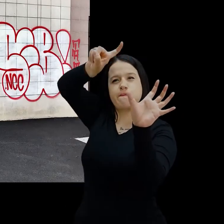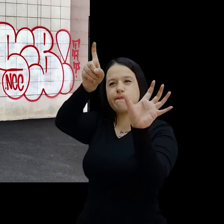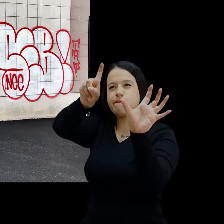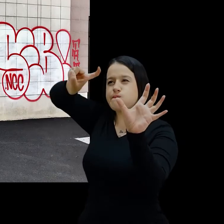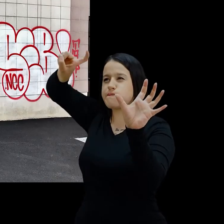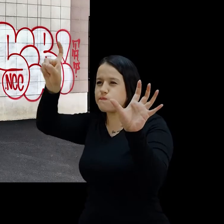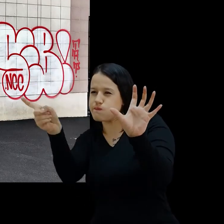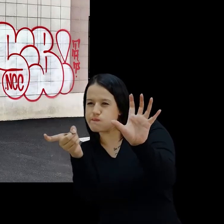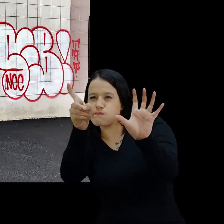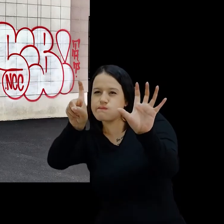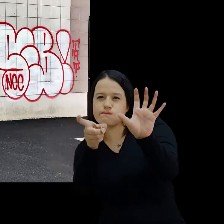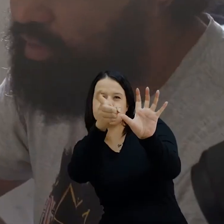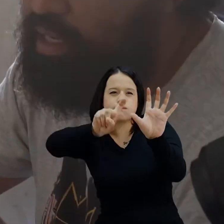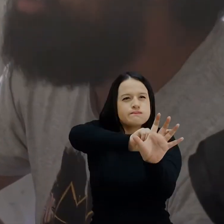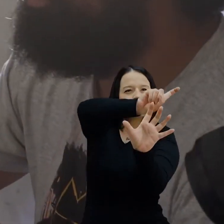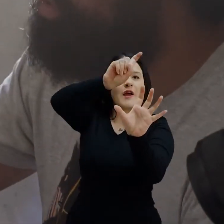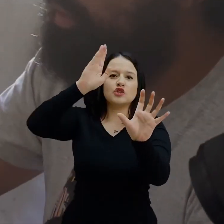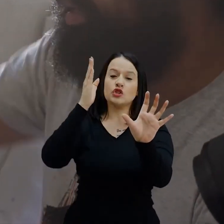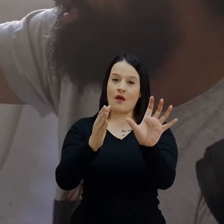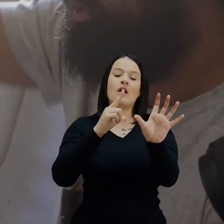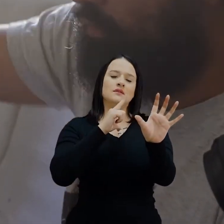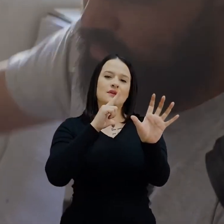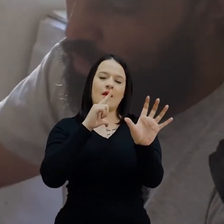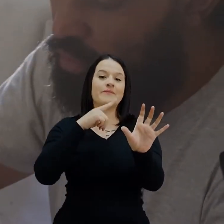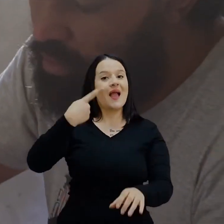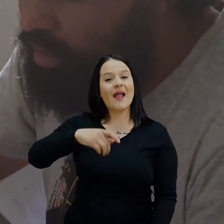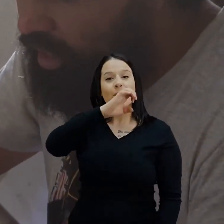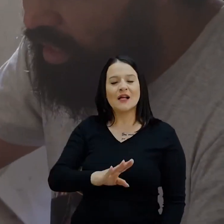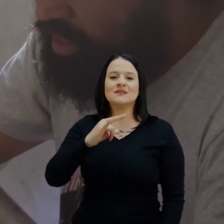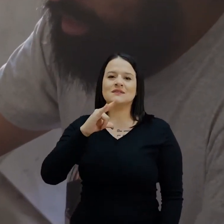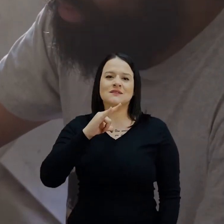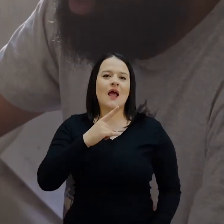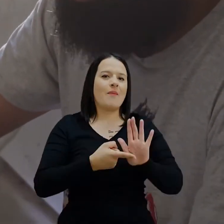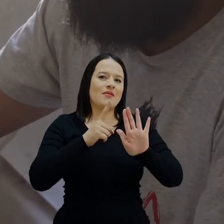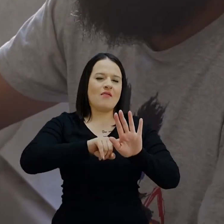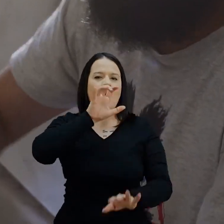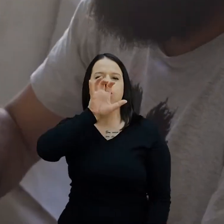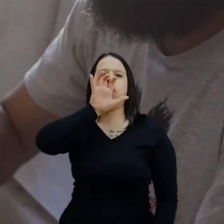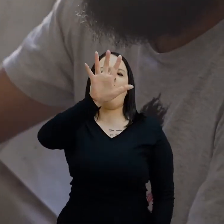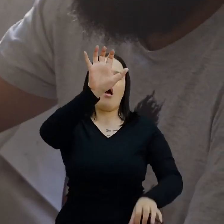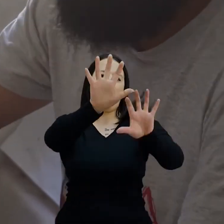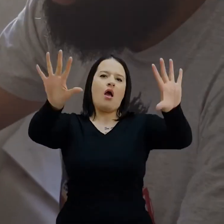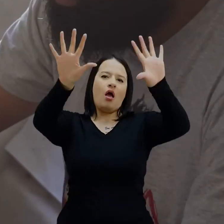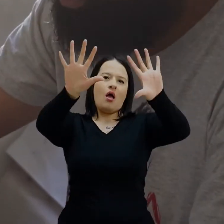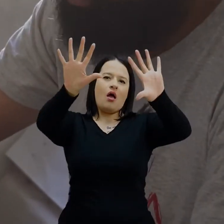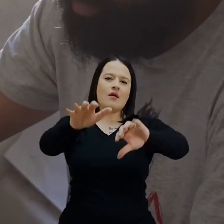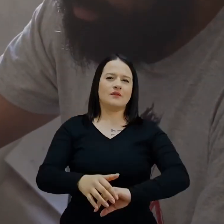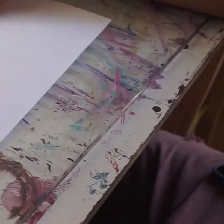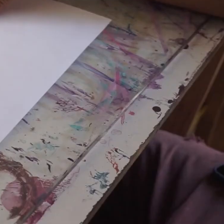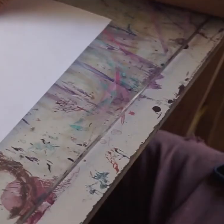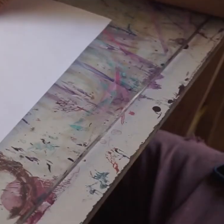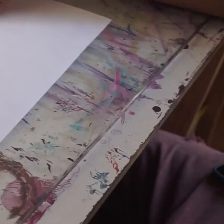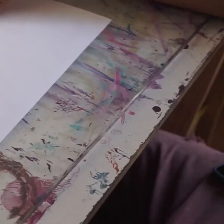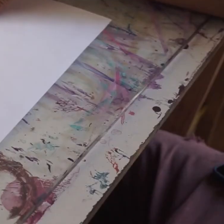também com só contorno. Na hora que for fazer na rua, só um spray, só faz o contorno, é throw-up. E aqui a gente chama também no Brasil de